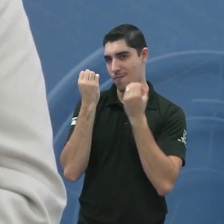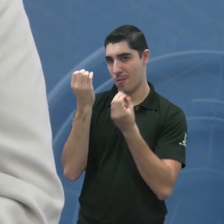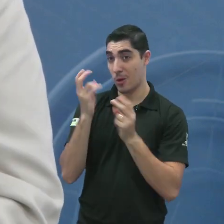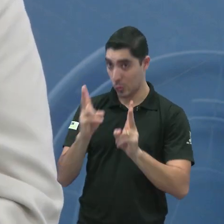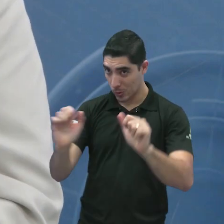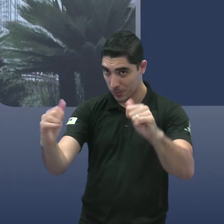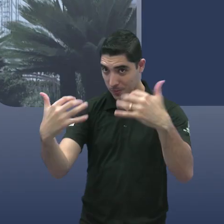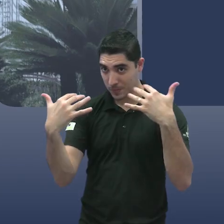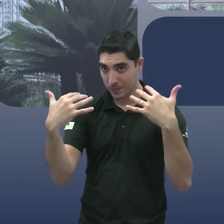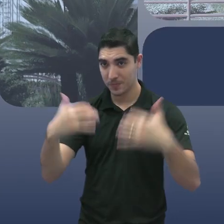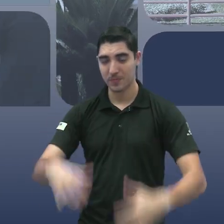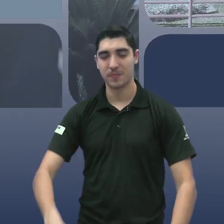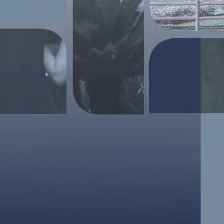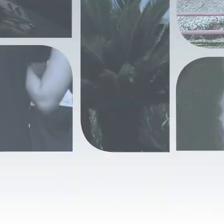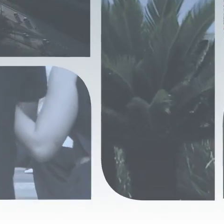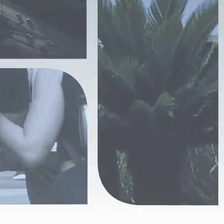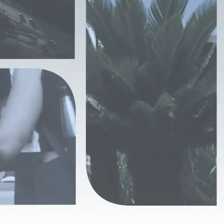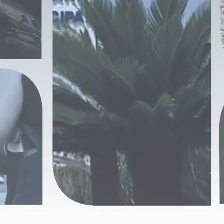daí.